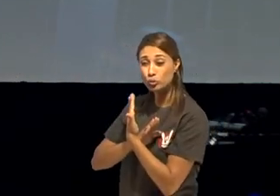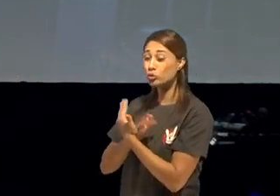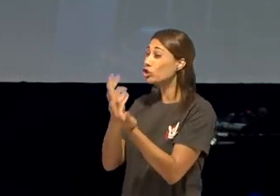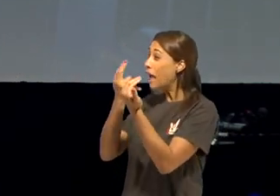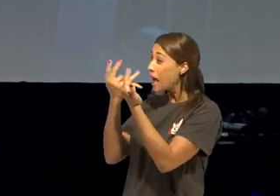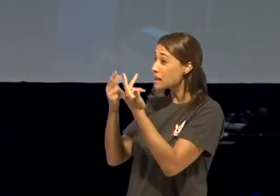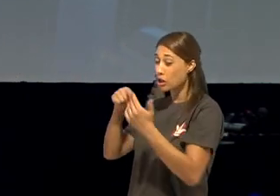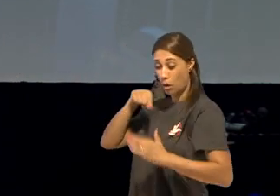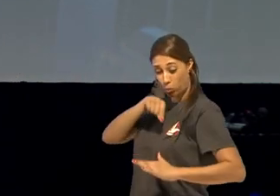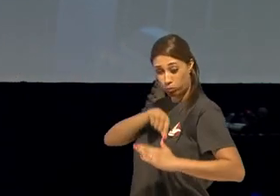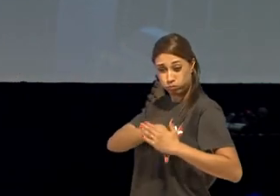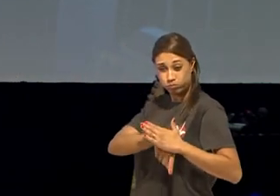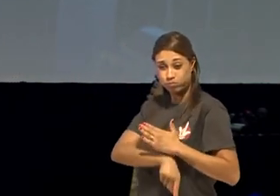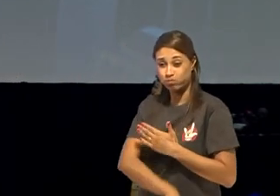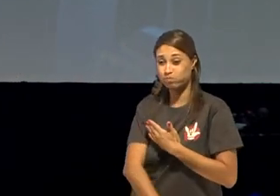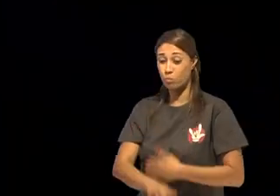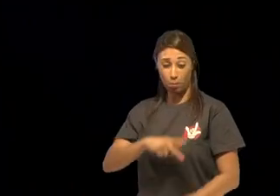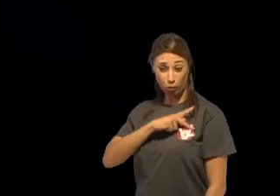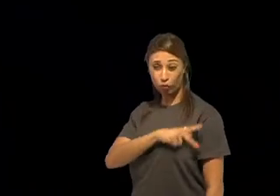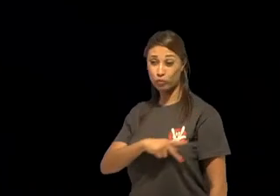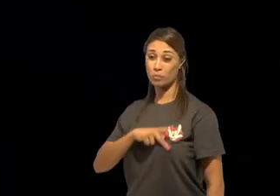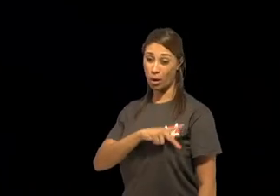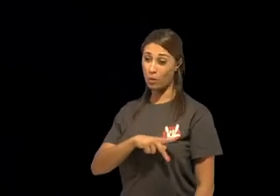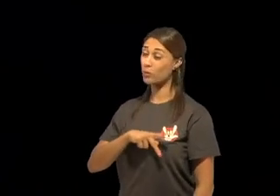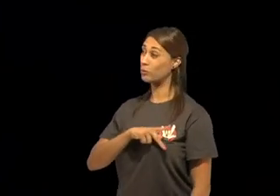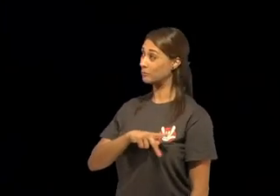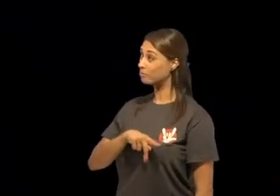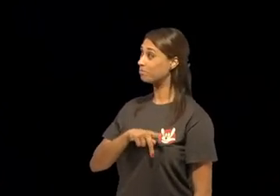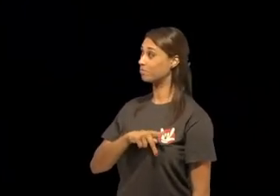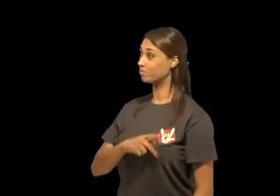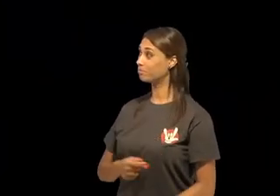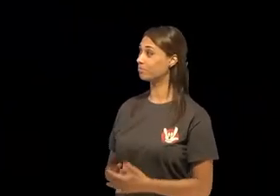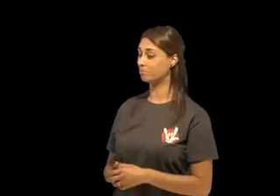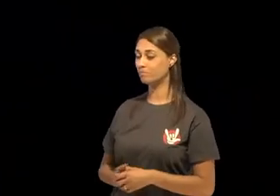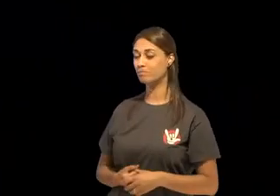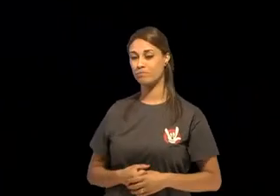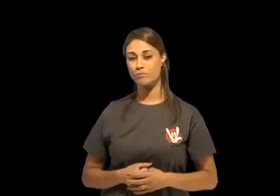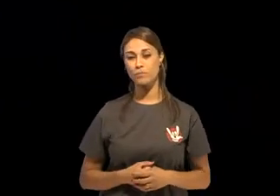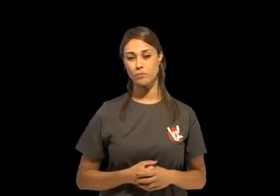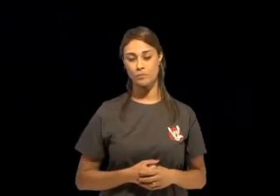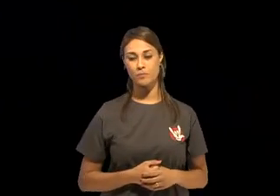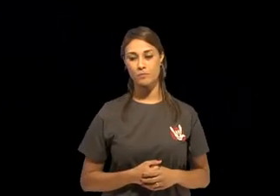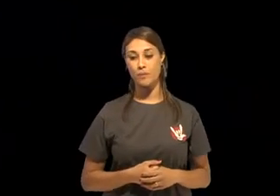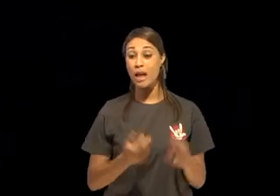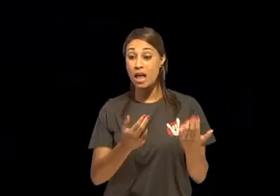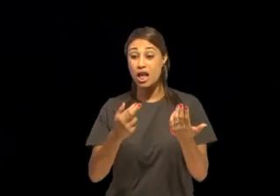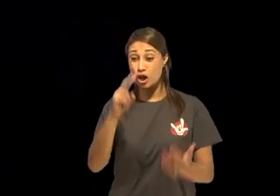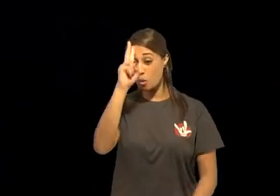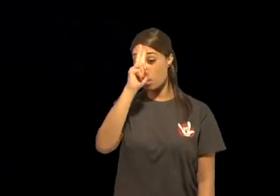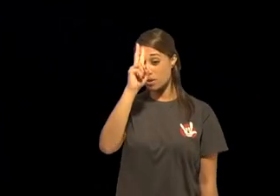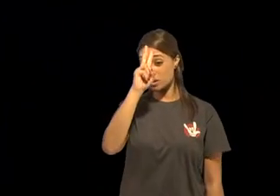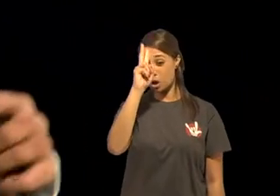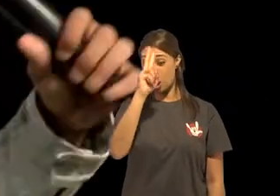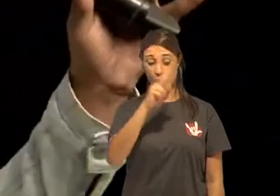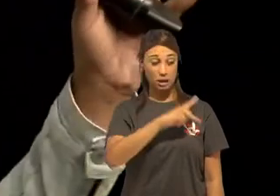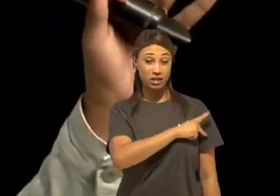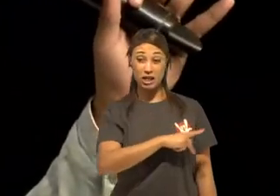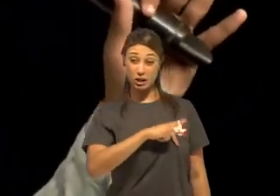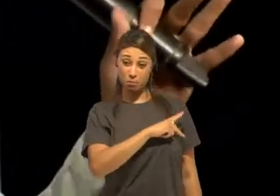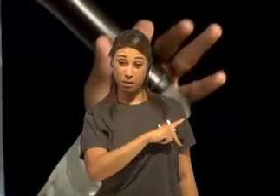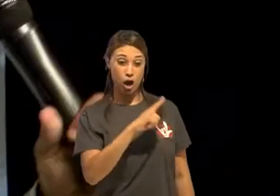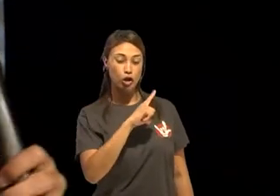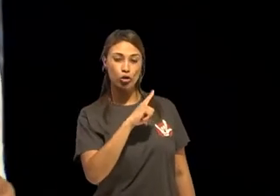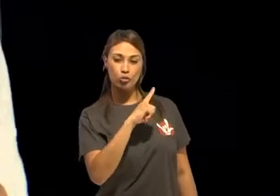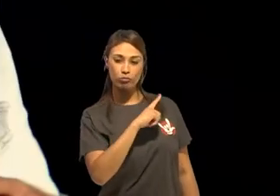Atos 16, no rio, e conhece Lídia, e ali ele começa uma amizade profunda. Alguém que para